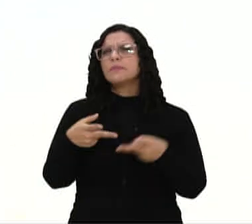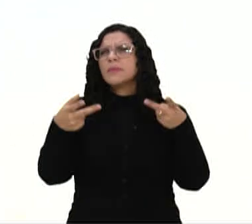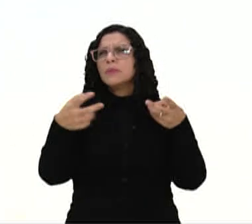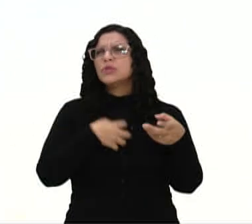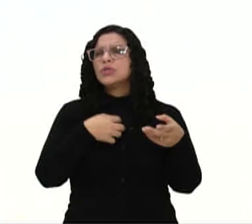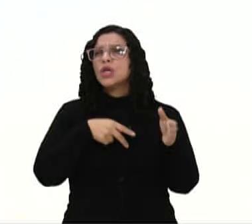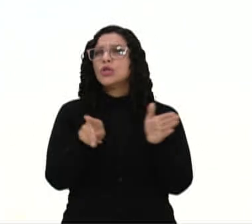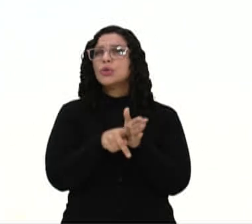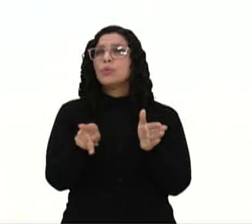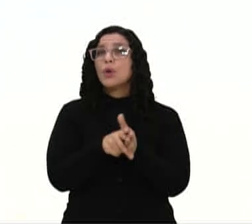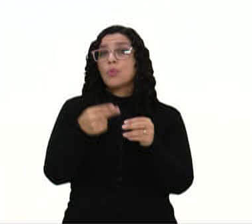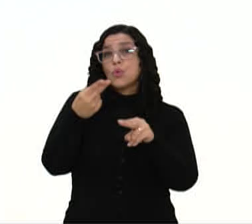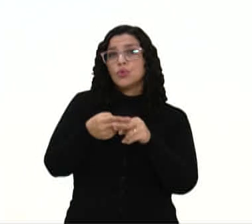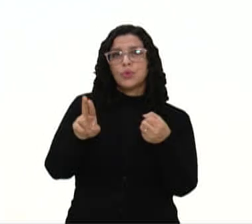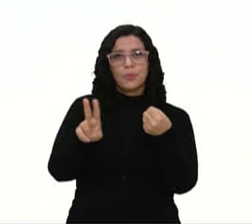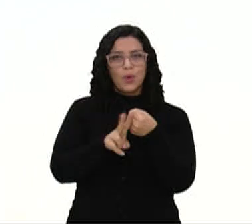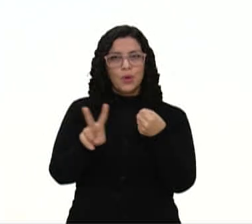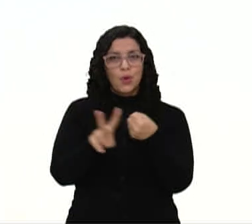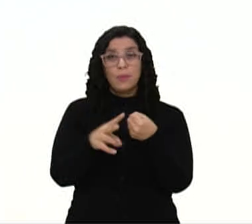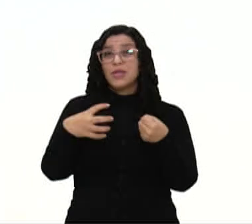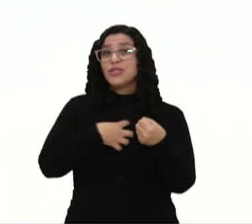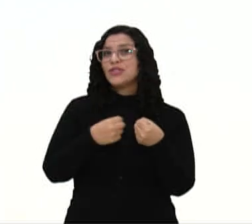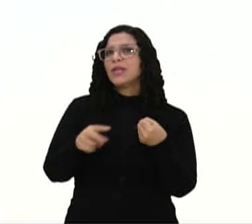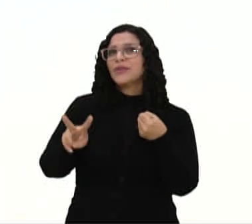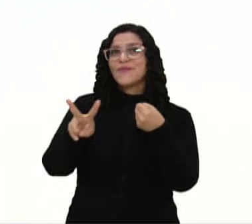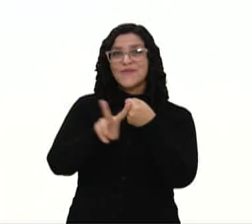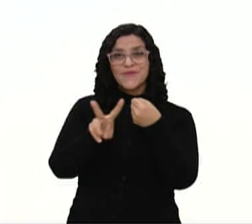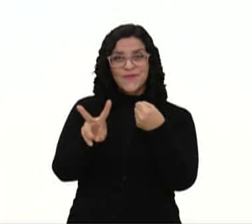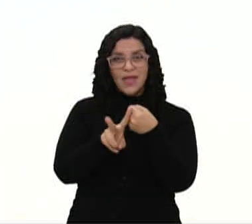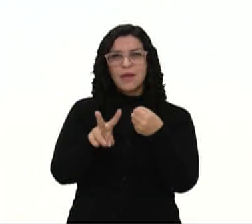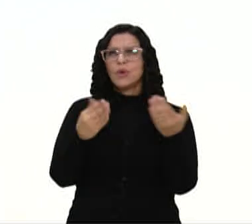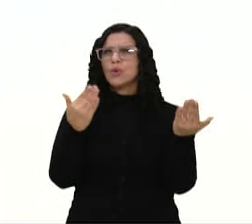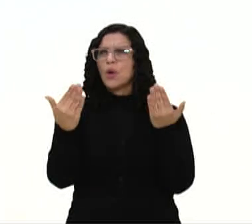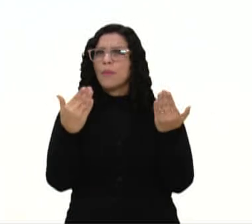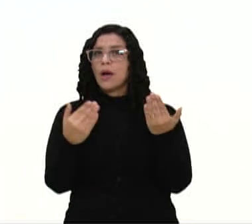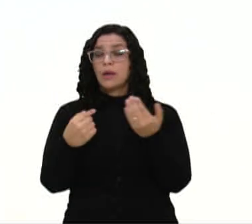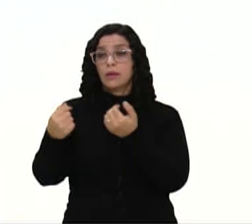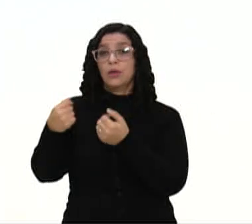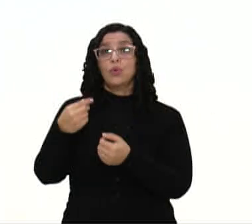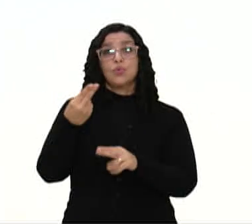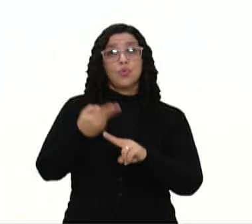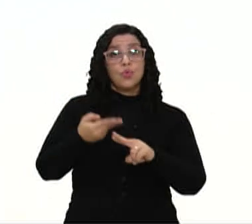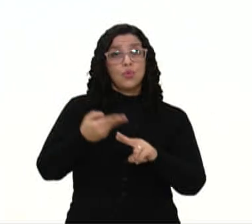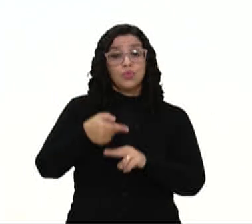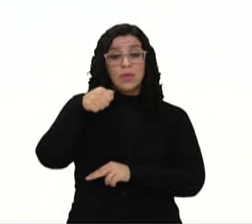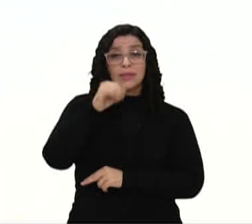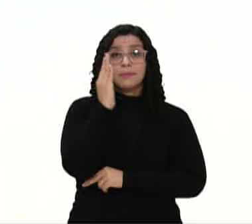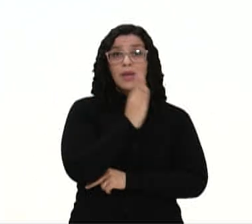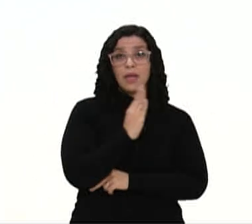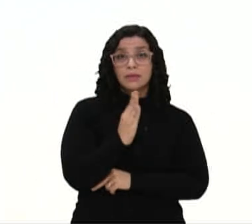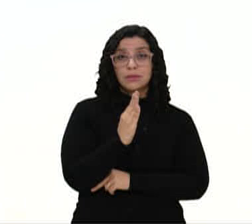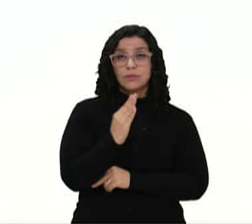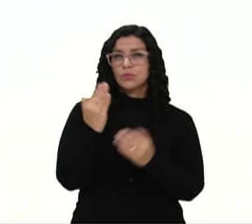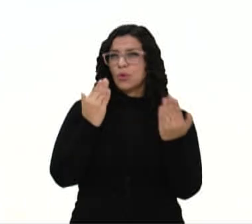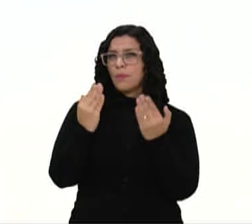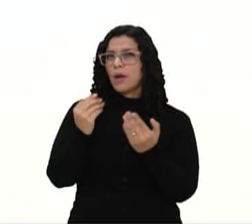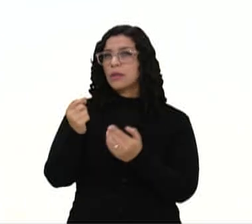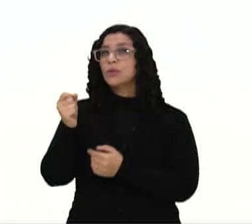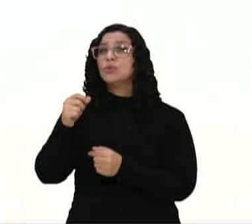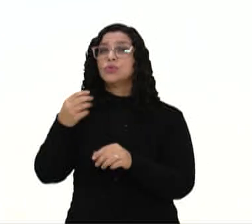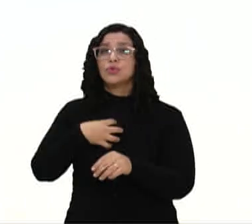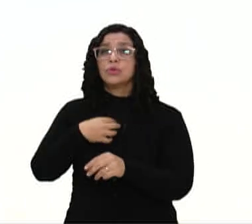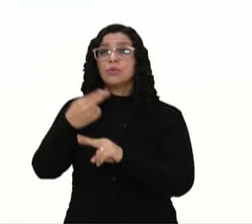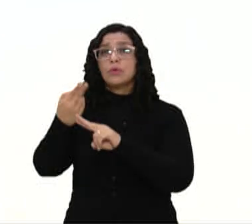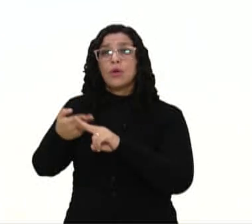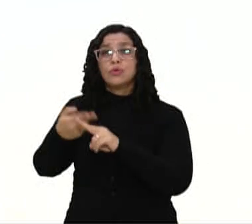quanto ao uso de pronomes e flexões verbais? Compare com o uso feito no Brasil. Pense